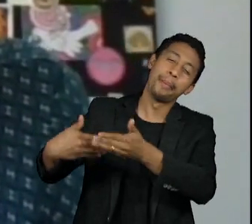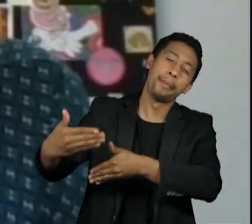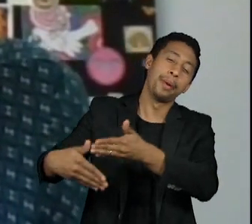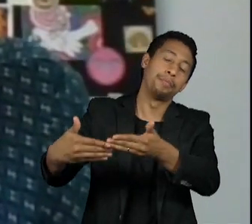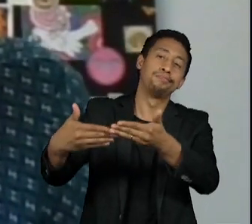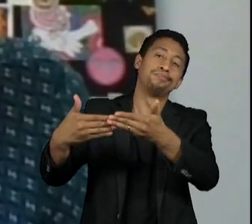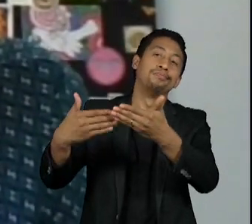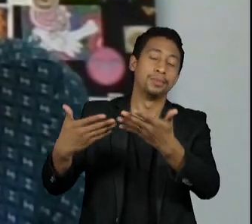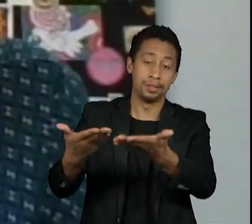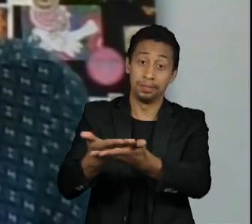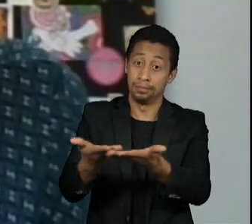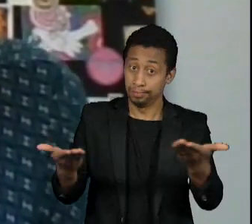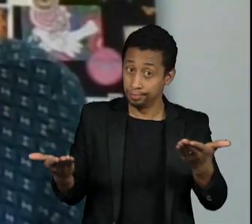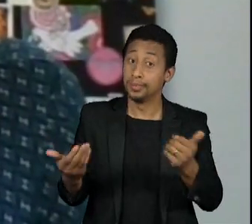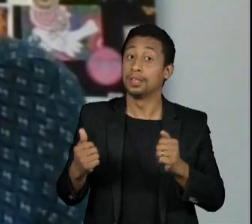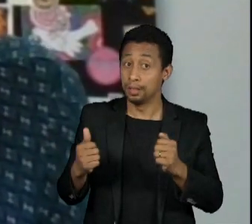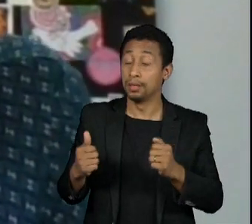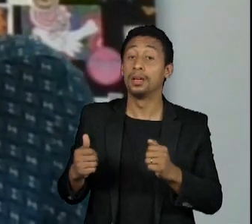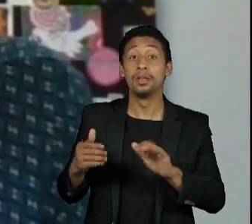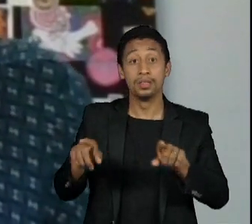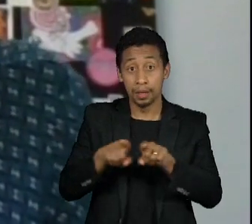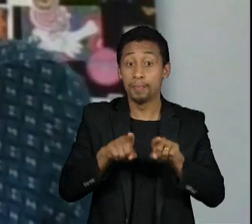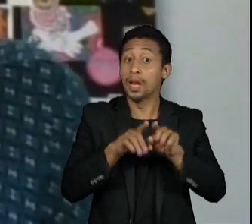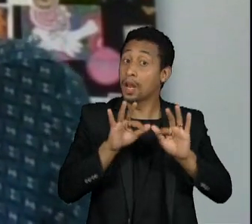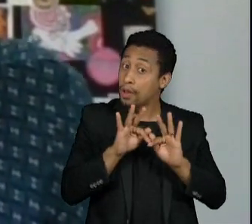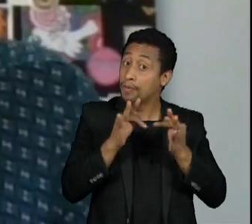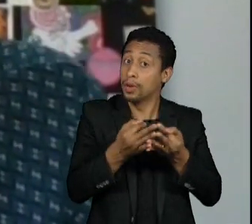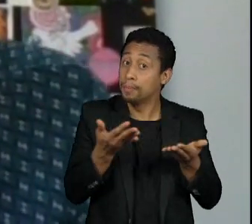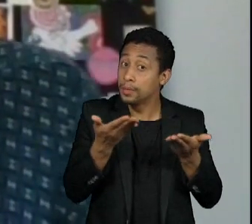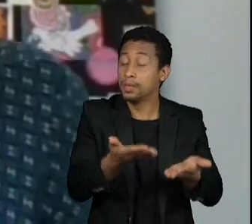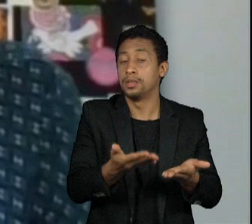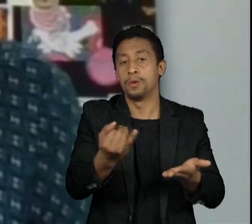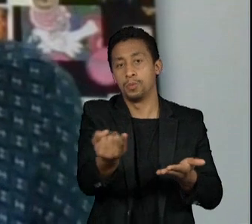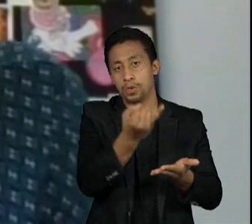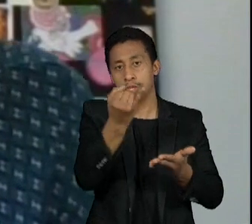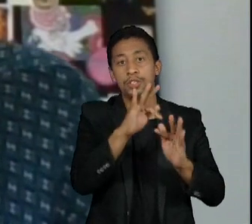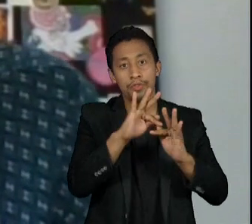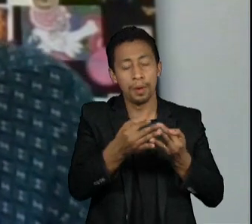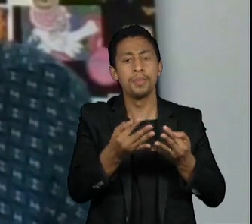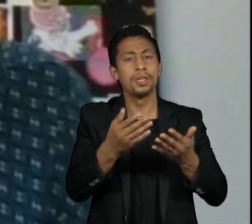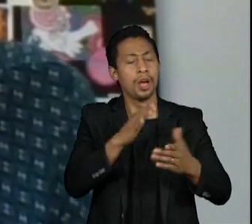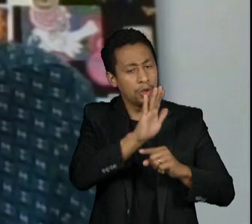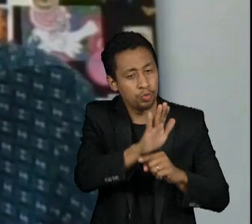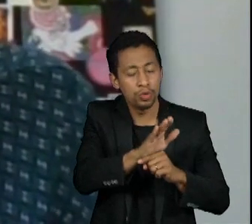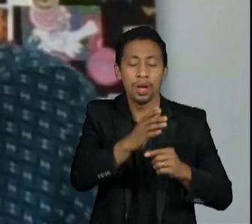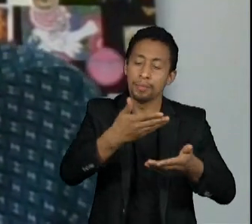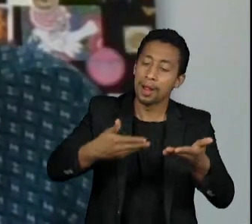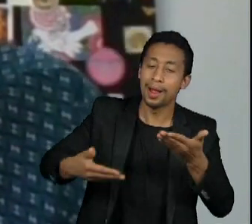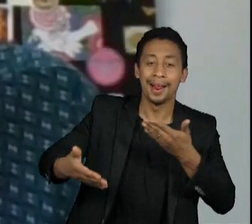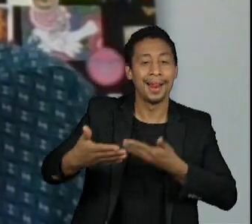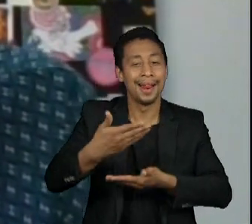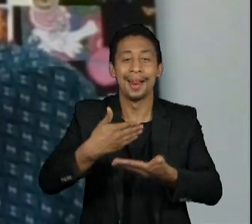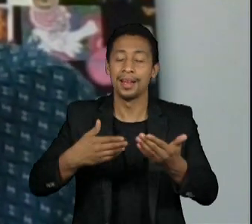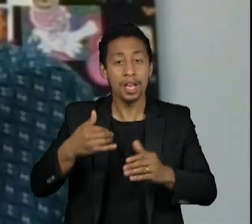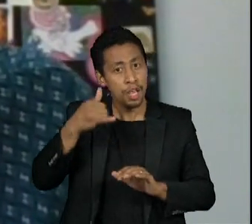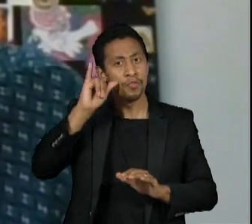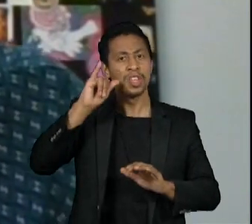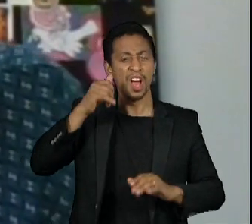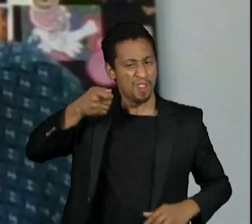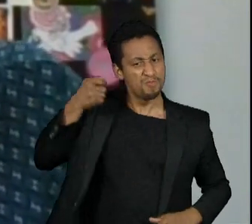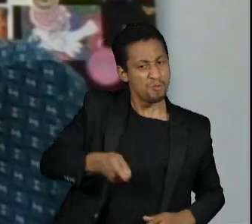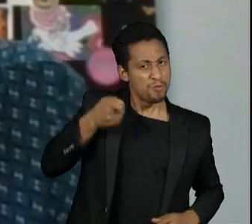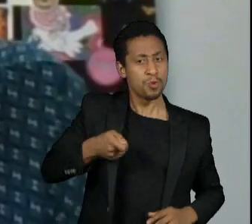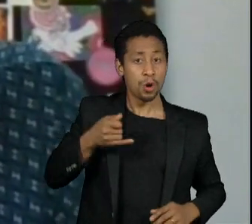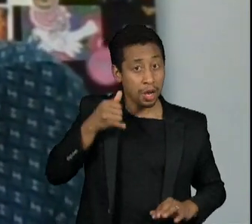desses estereótipos de gênero. Na família, é muito importante também que essas pessoas tenham voz, que a gente discuta, né, e não reproduza esses